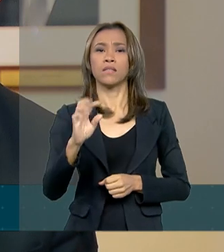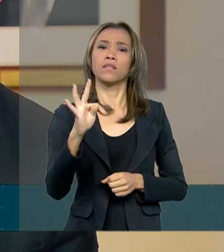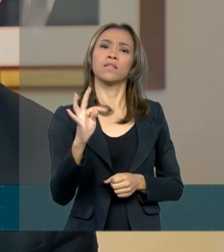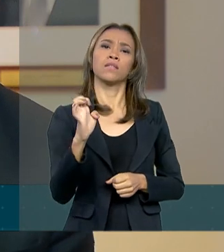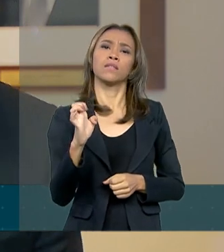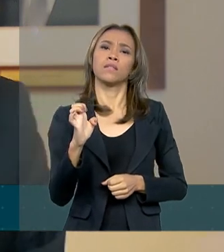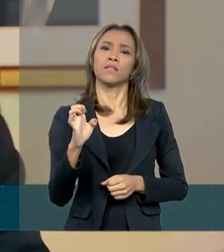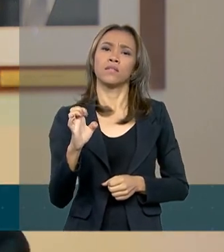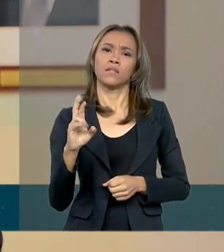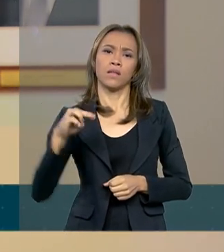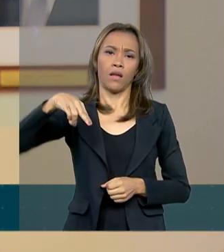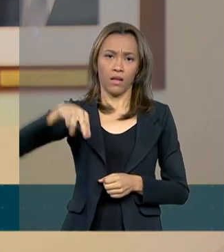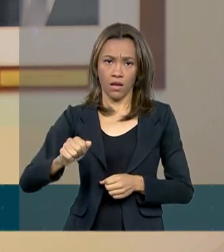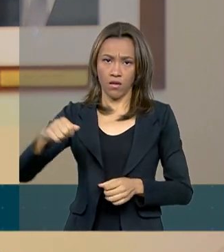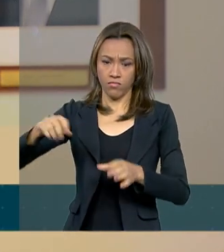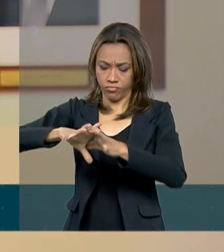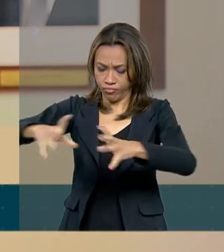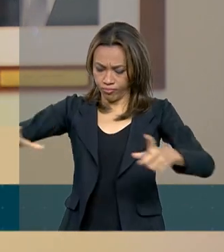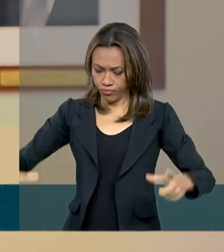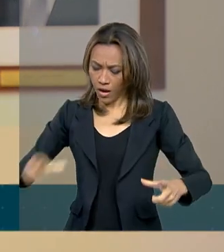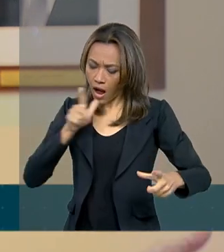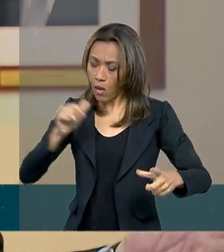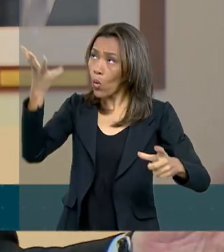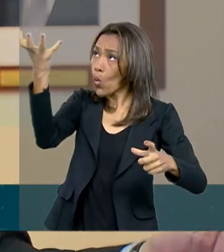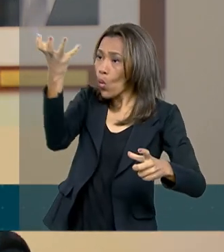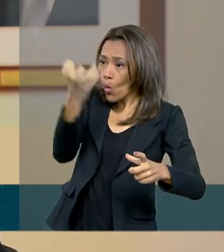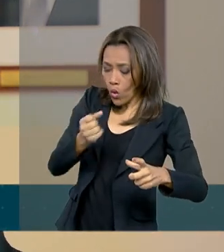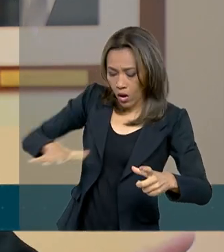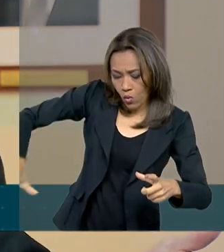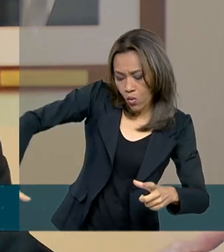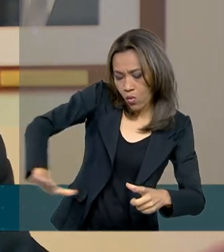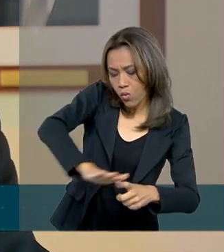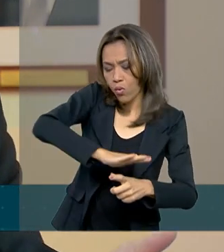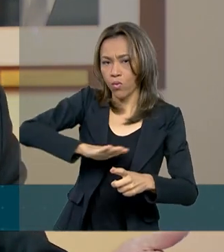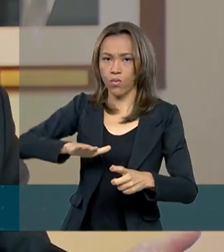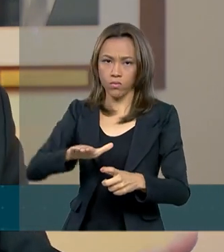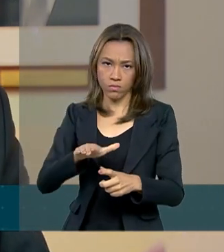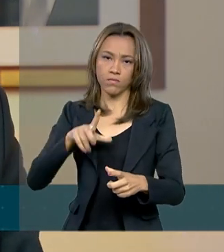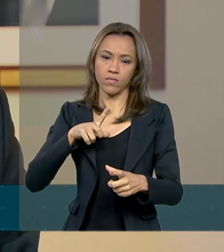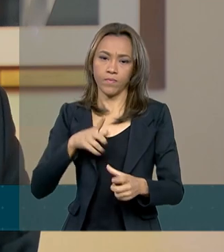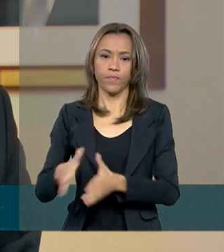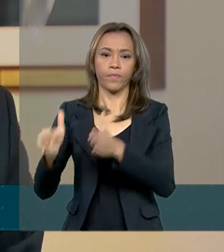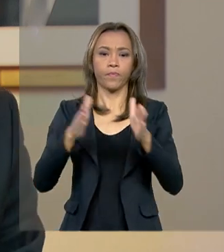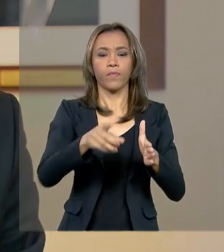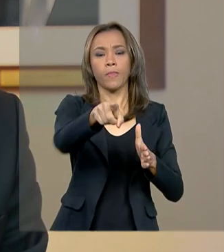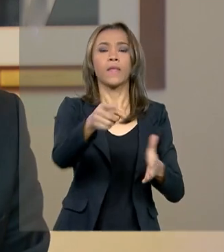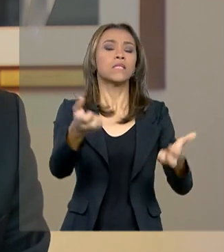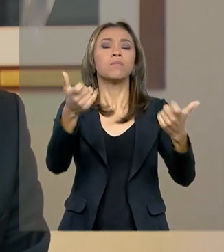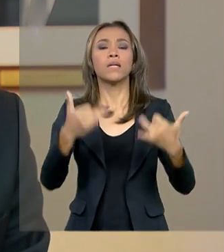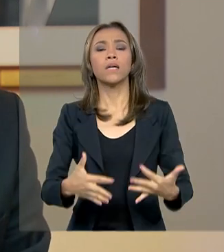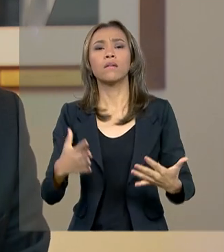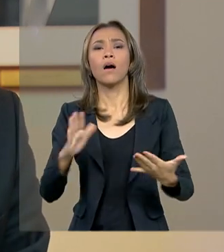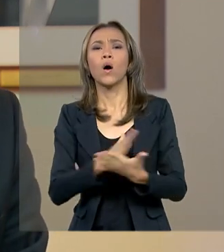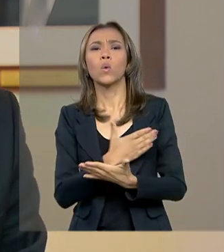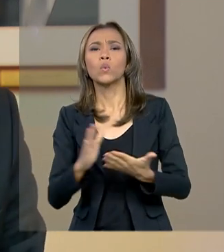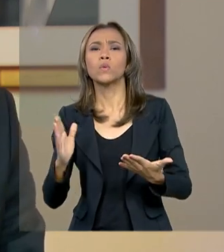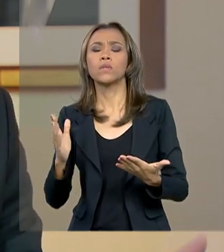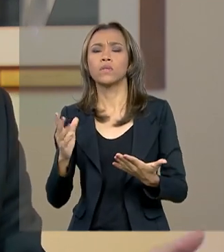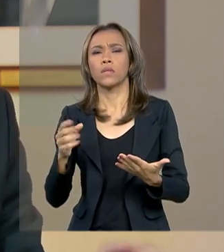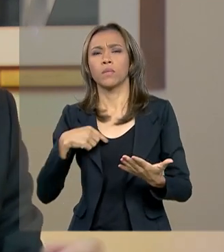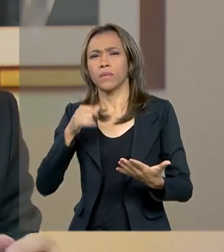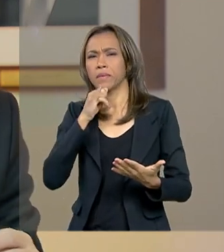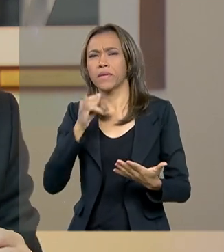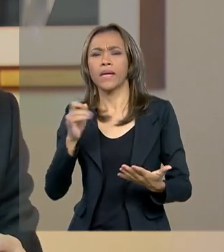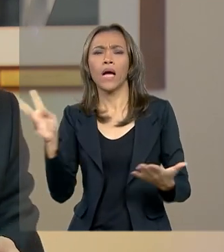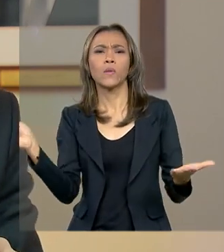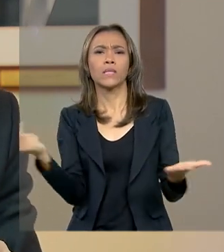importantes, como foi dito aqui, a questão do sistema de incêndio, né, de alguns dos nossos monumentos nacionais. Nós, infelizmente, tivemos aquele